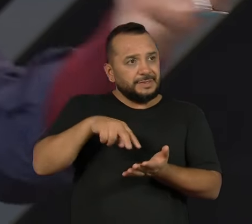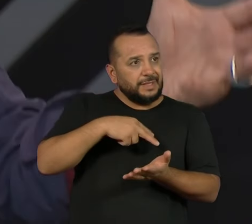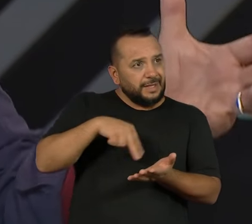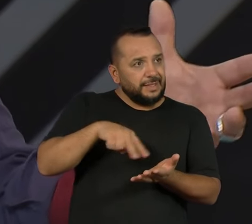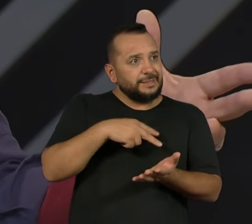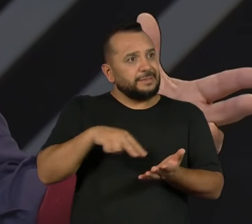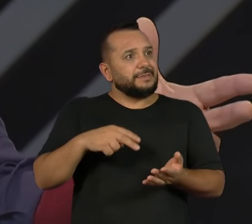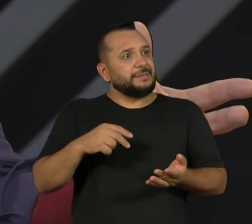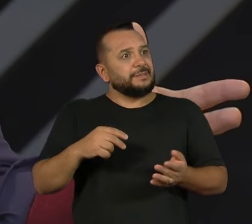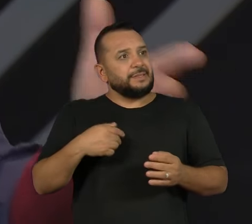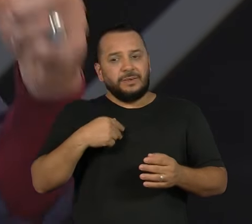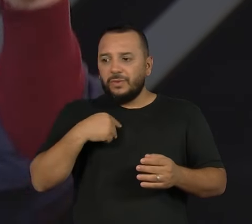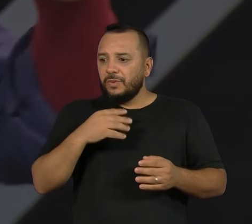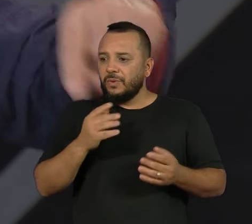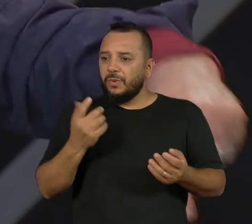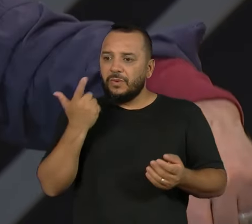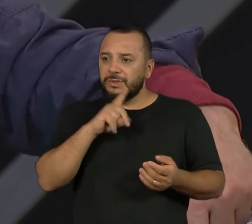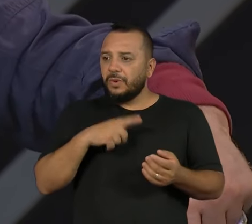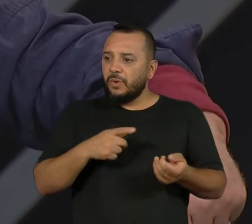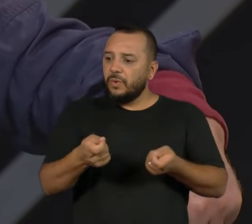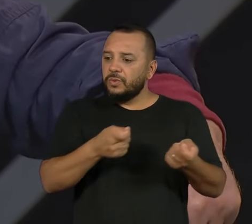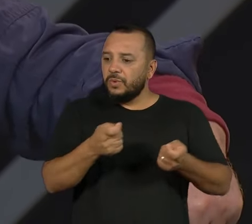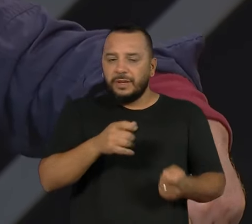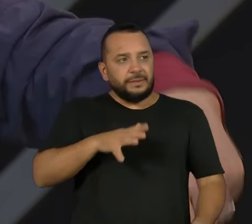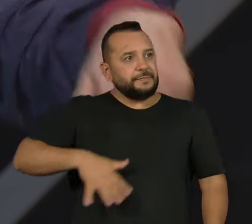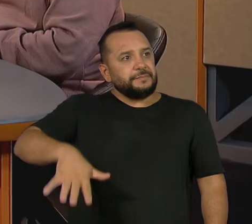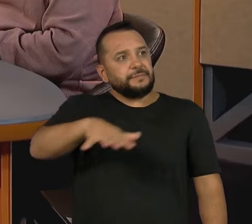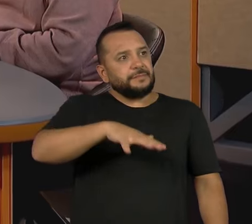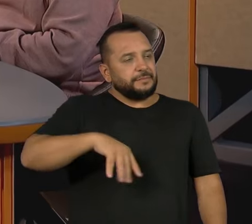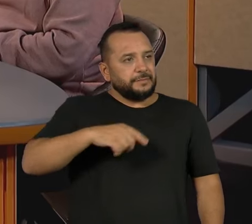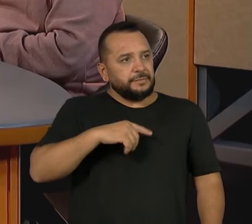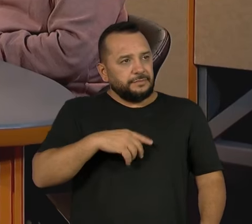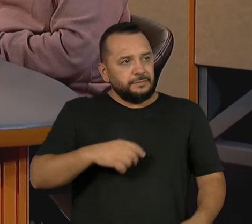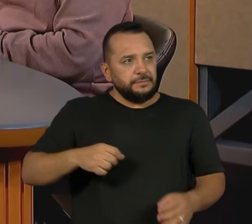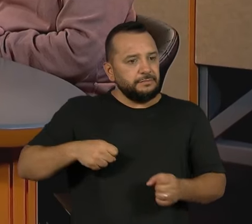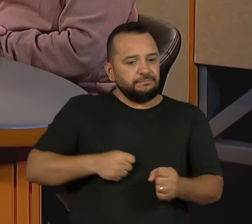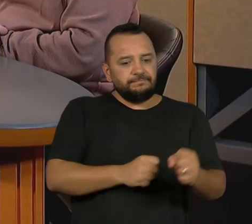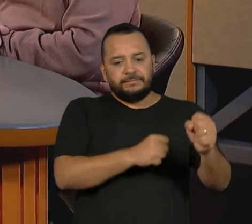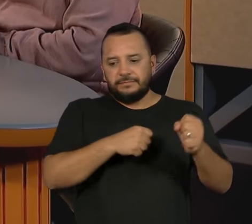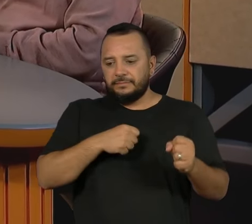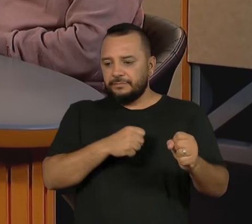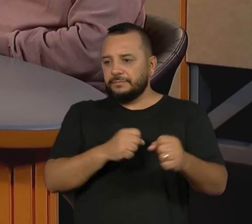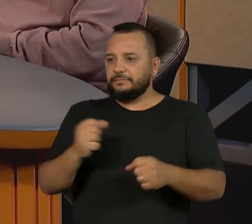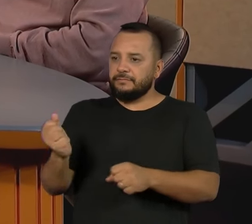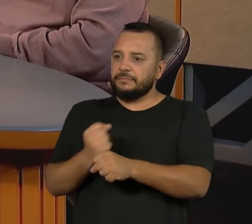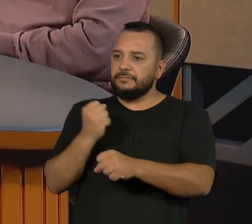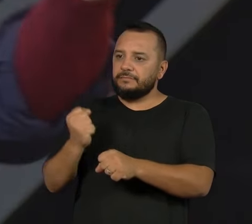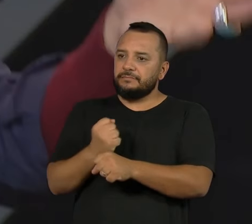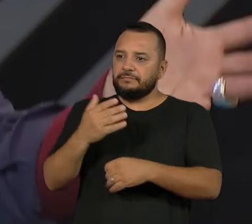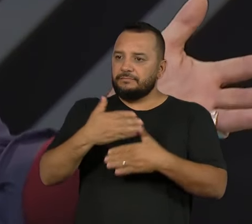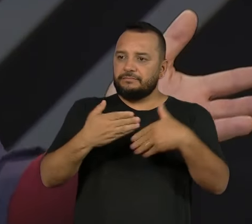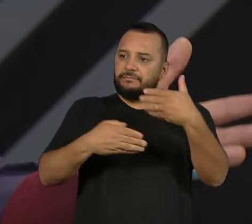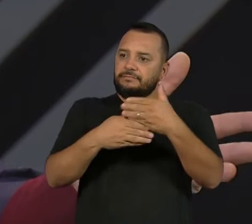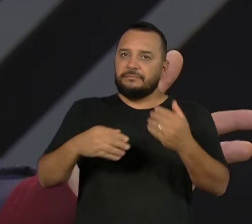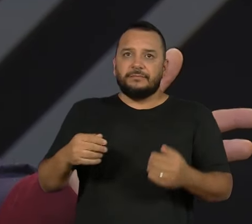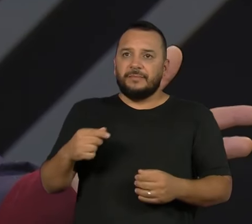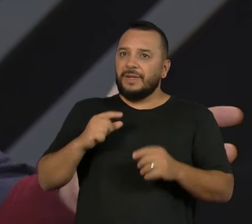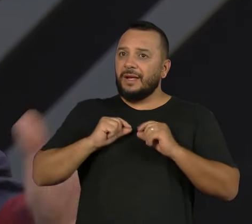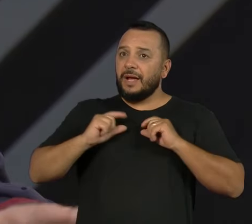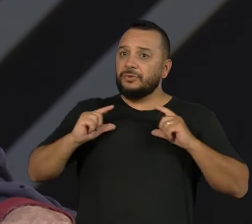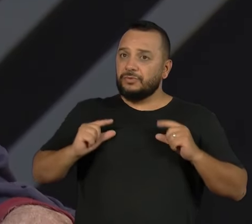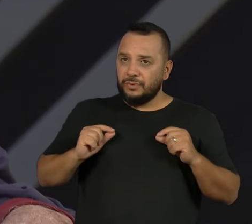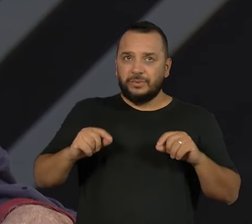faz dominar o espaço para você ser um marceneiro, para você ser um pedreiro. Um garçom. Prato cheio